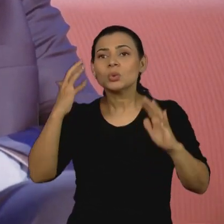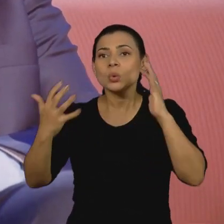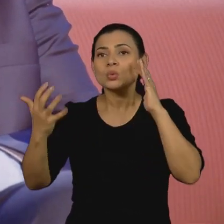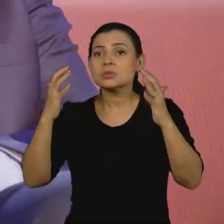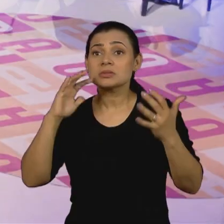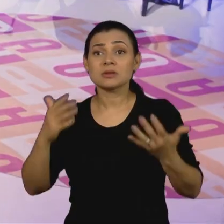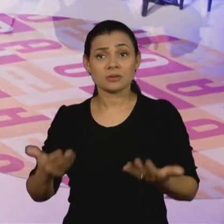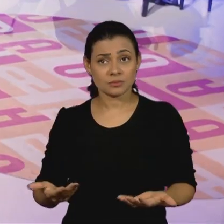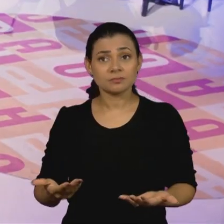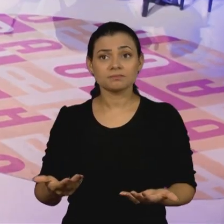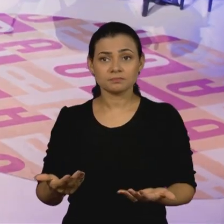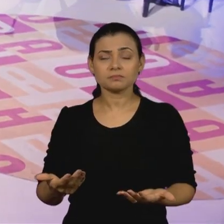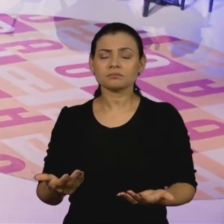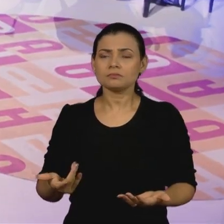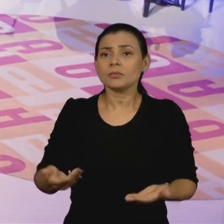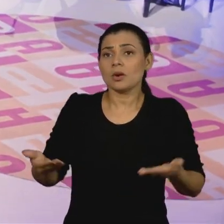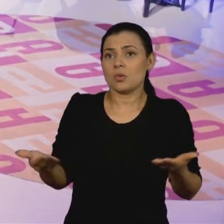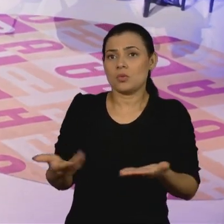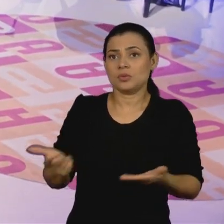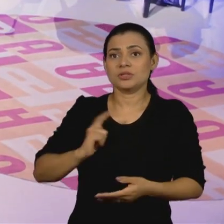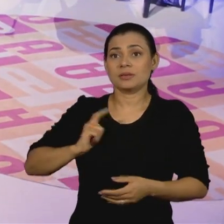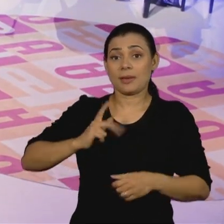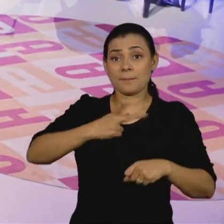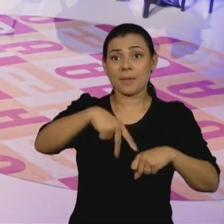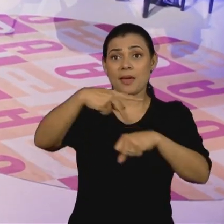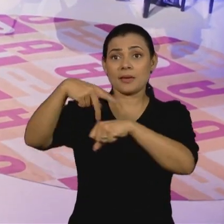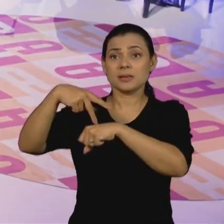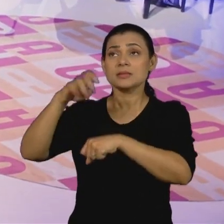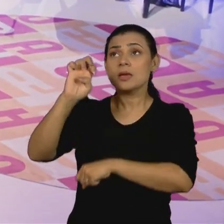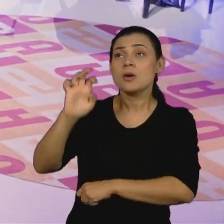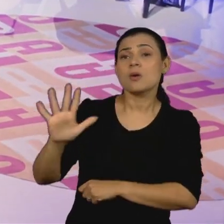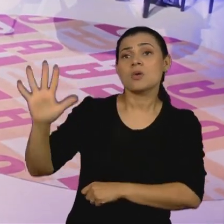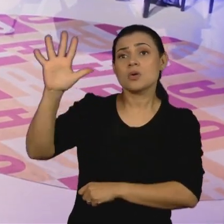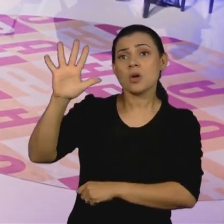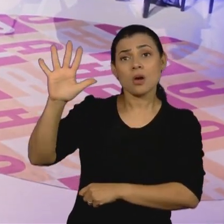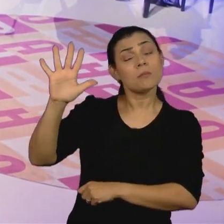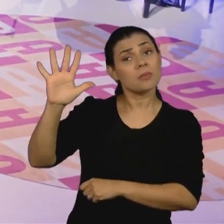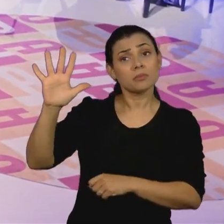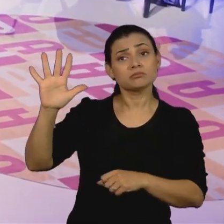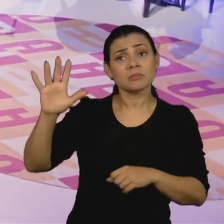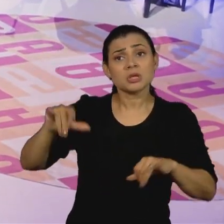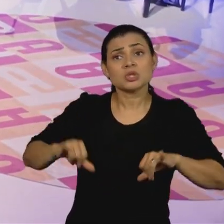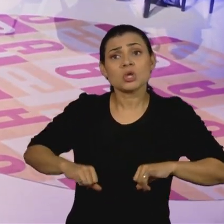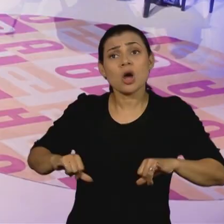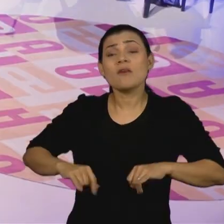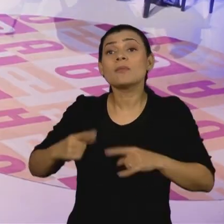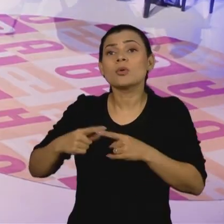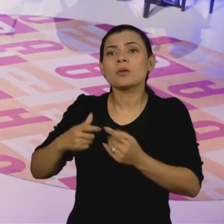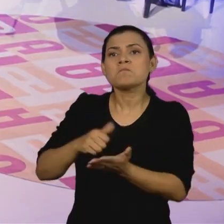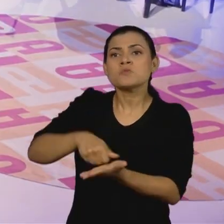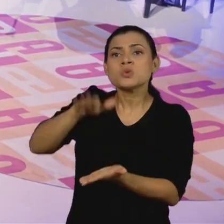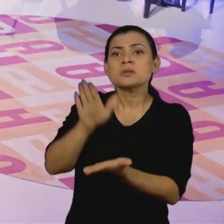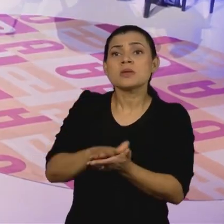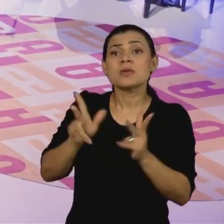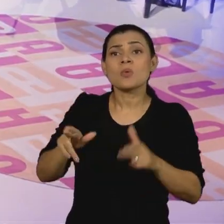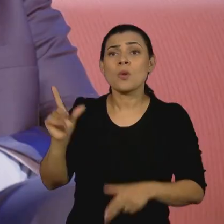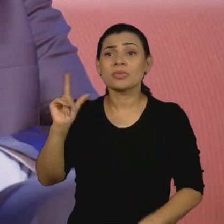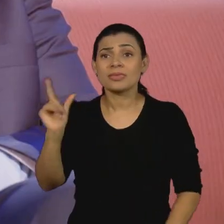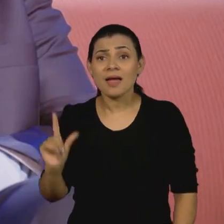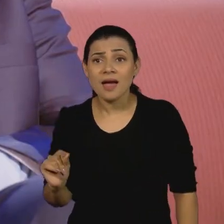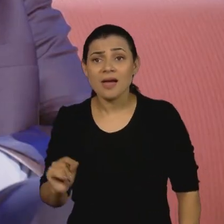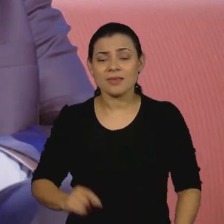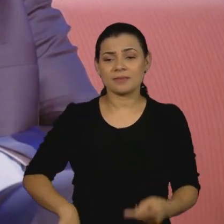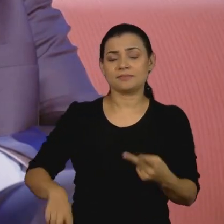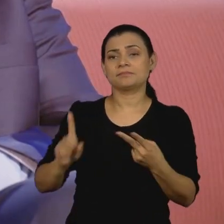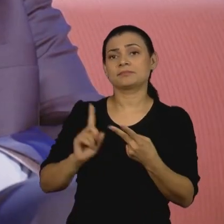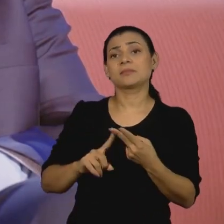né? Você tem hoje países da Europa que sofrem punições, como é o caso da Itália,